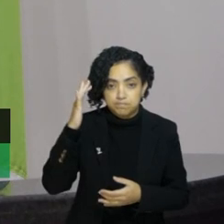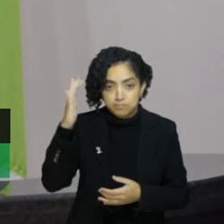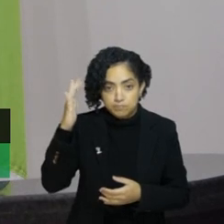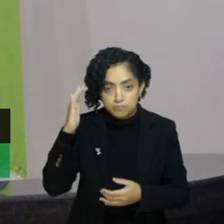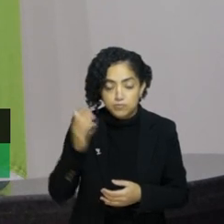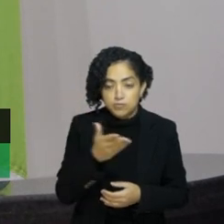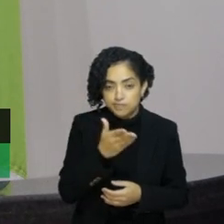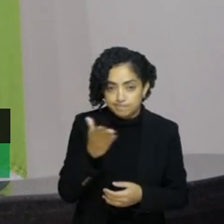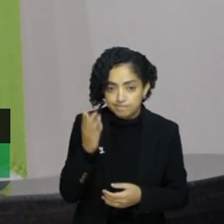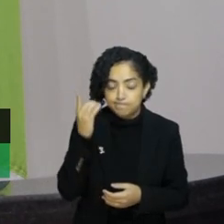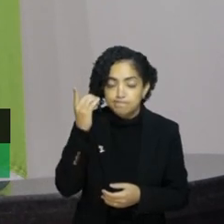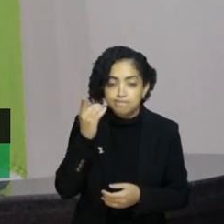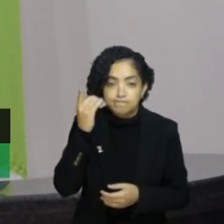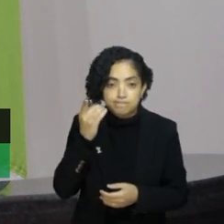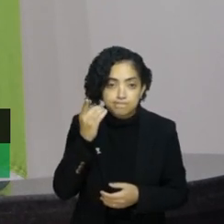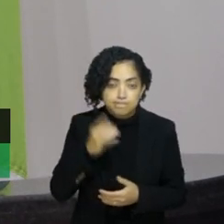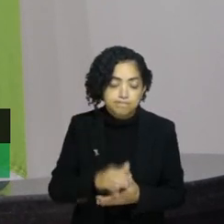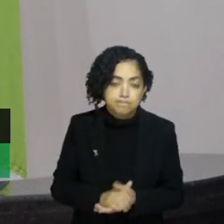senhores e senhoras,